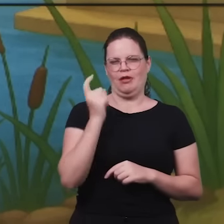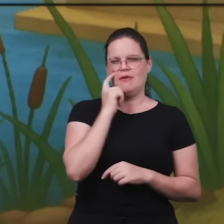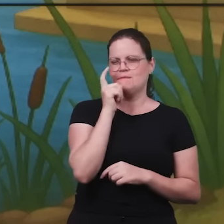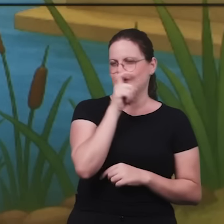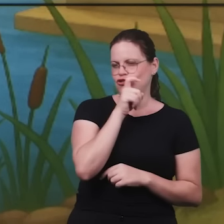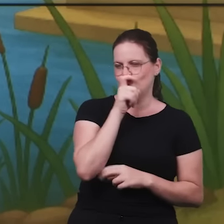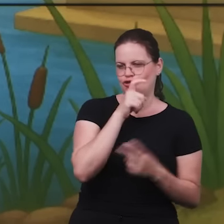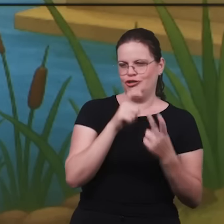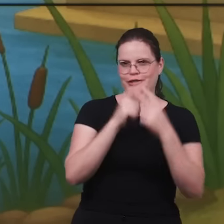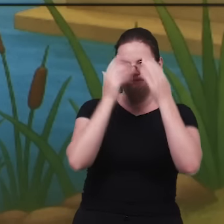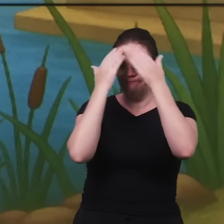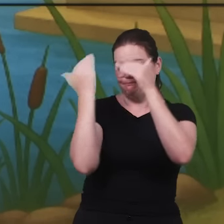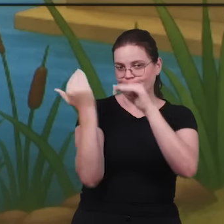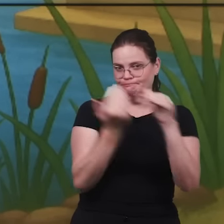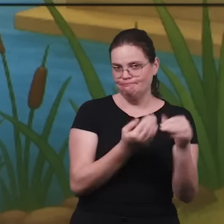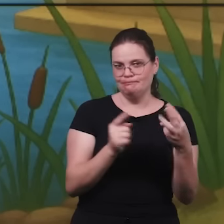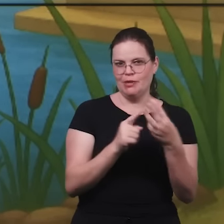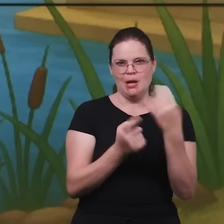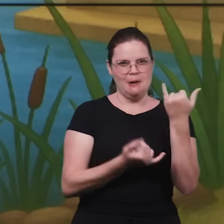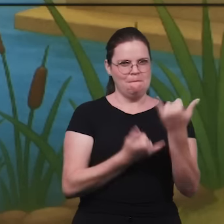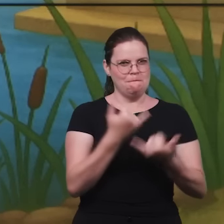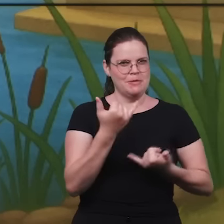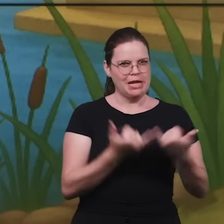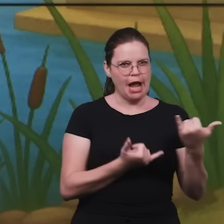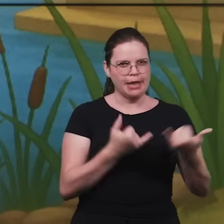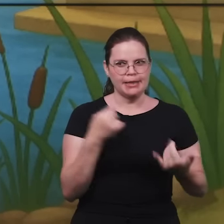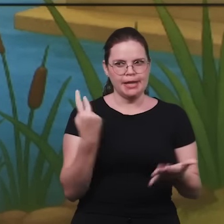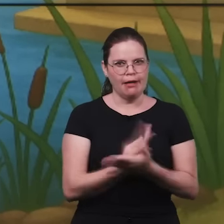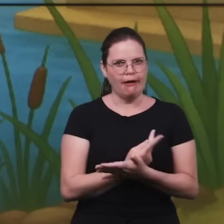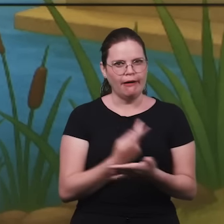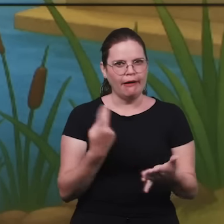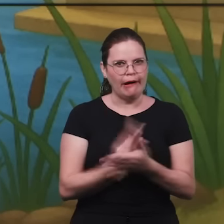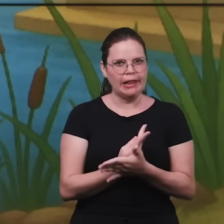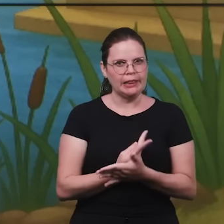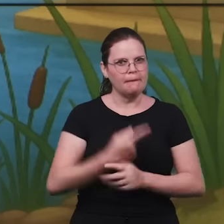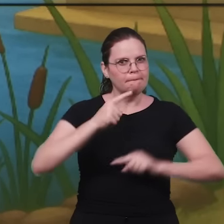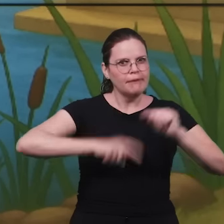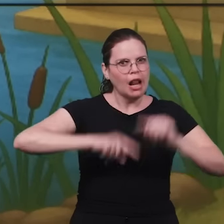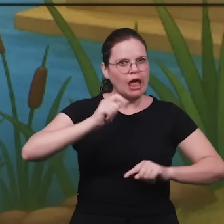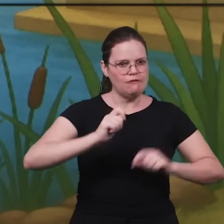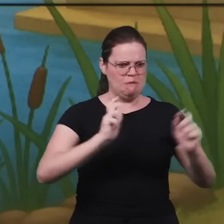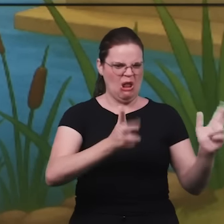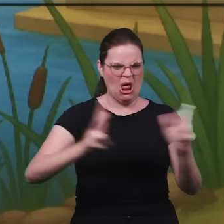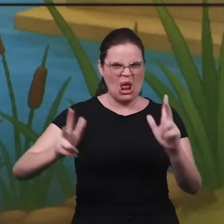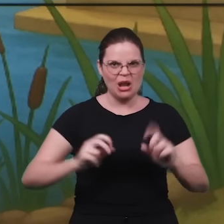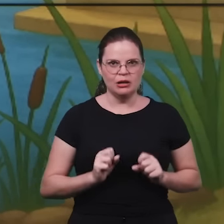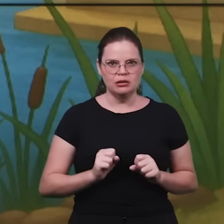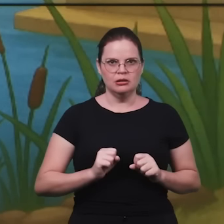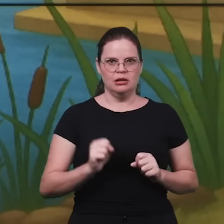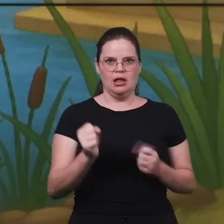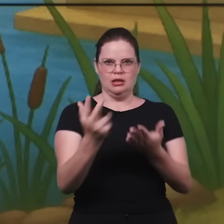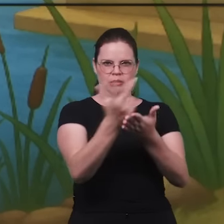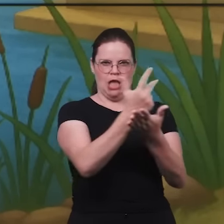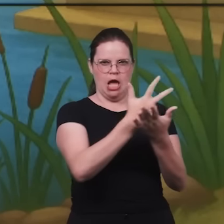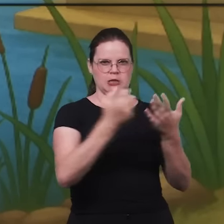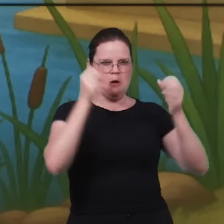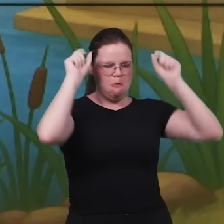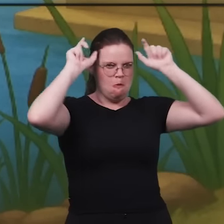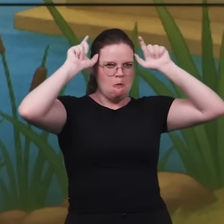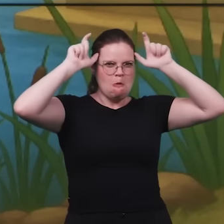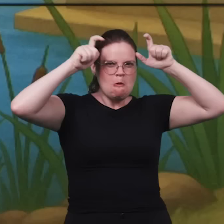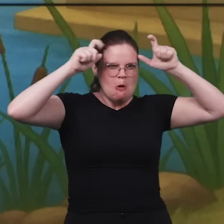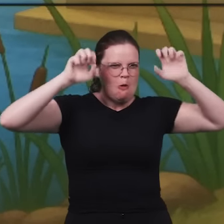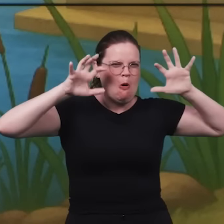Mentiras, desobediência, brincadeiras erradas, palavras feias, desenhos, séries, filmes que